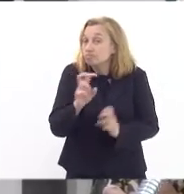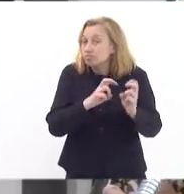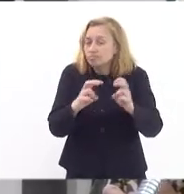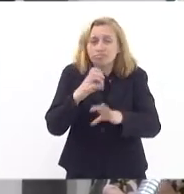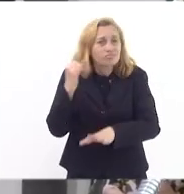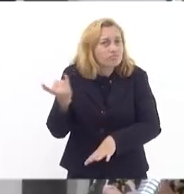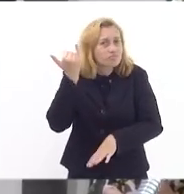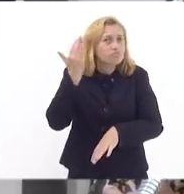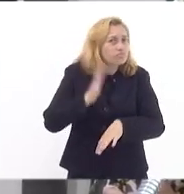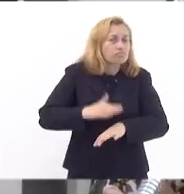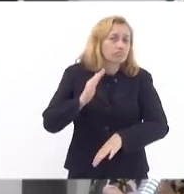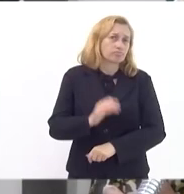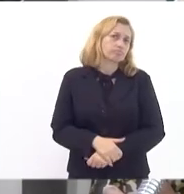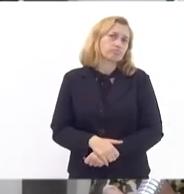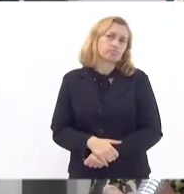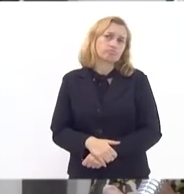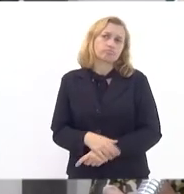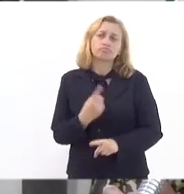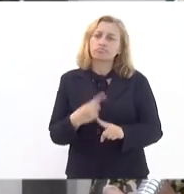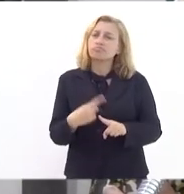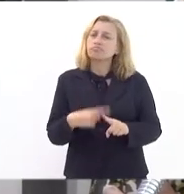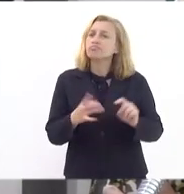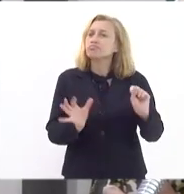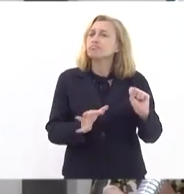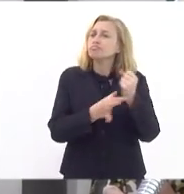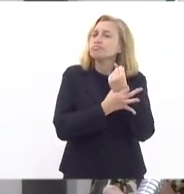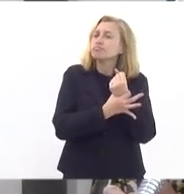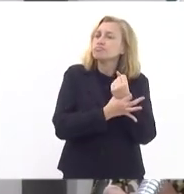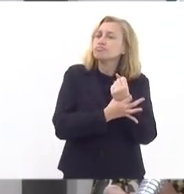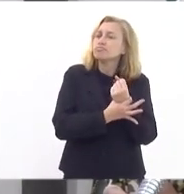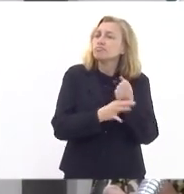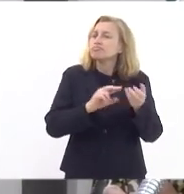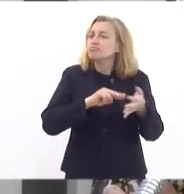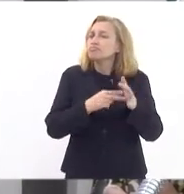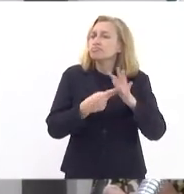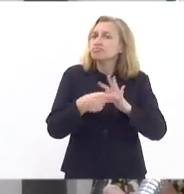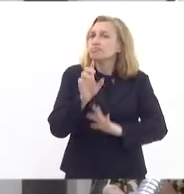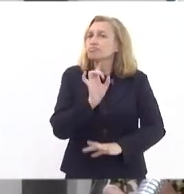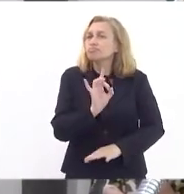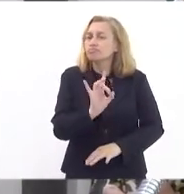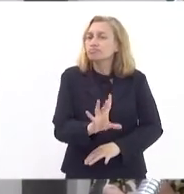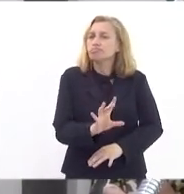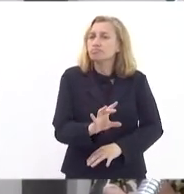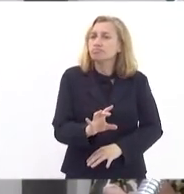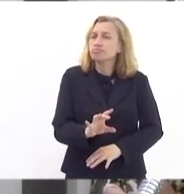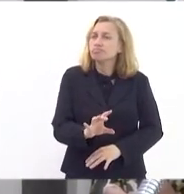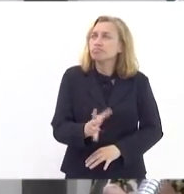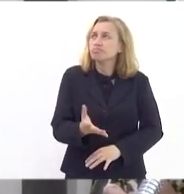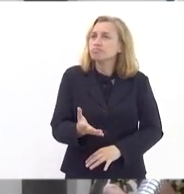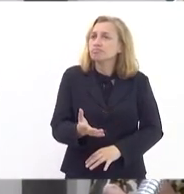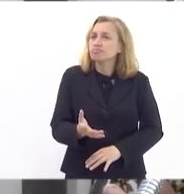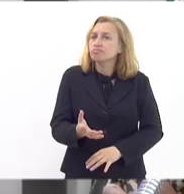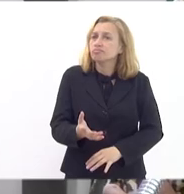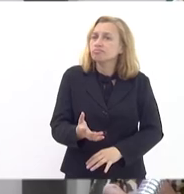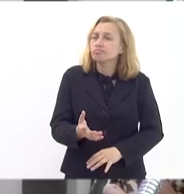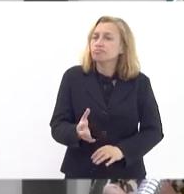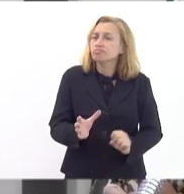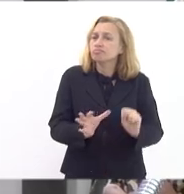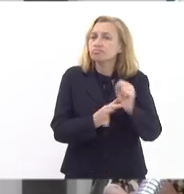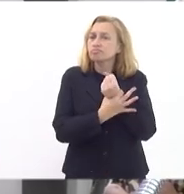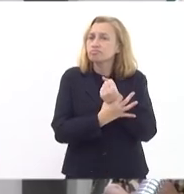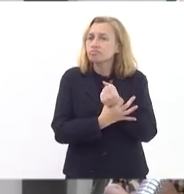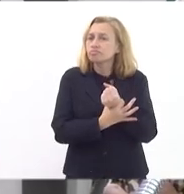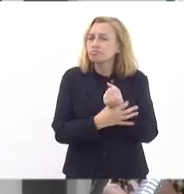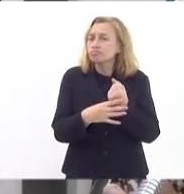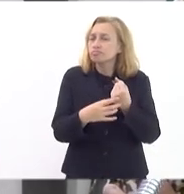coisa mais importante é porque a segurança não significa só a segurança significa tá garantido para